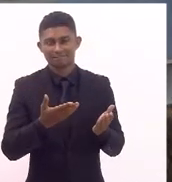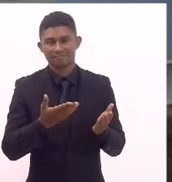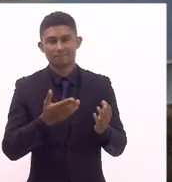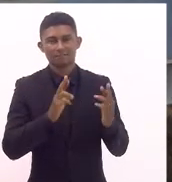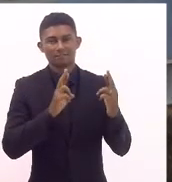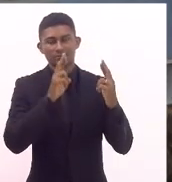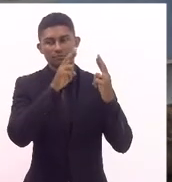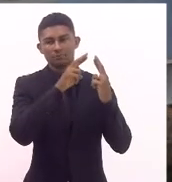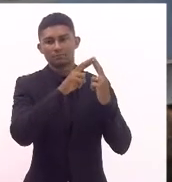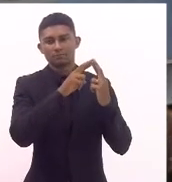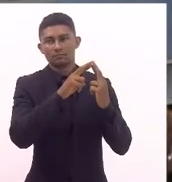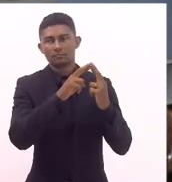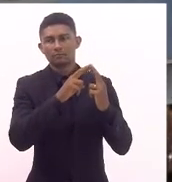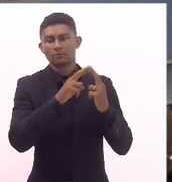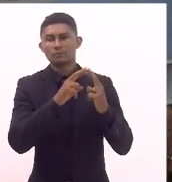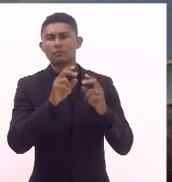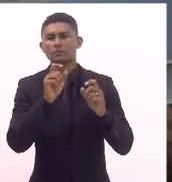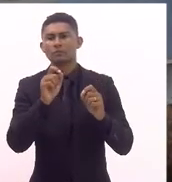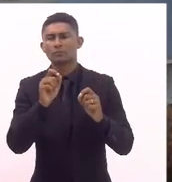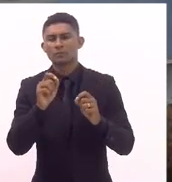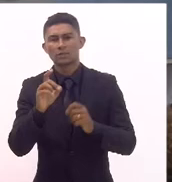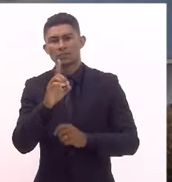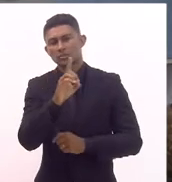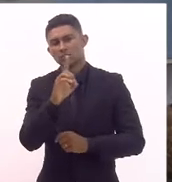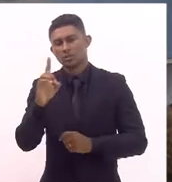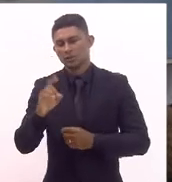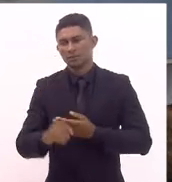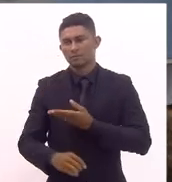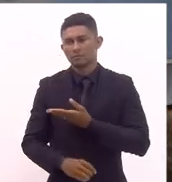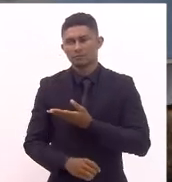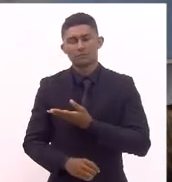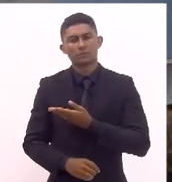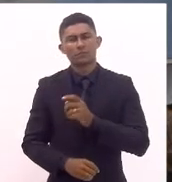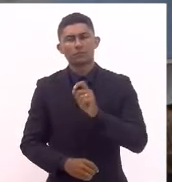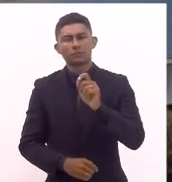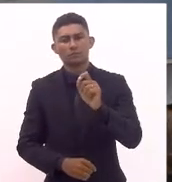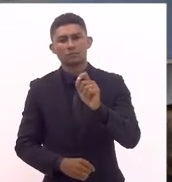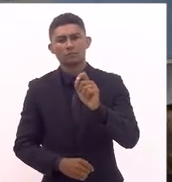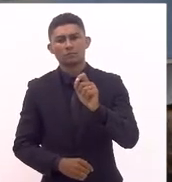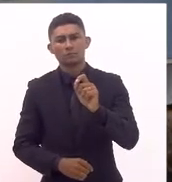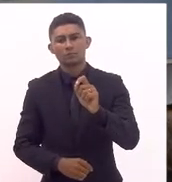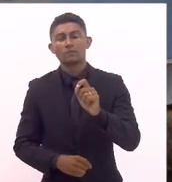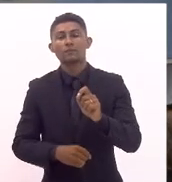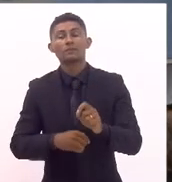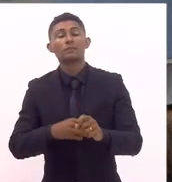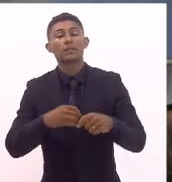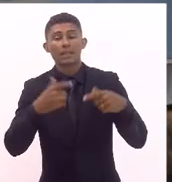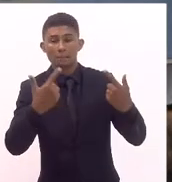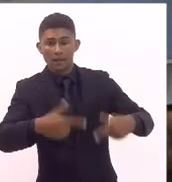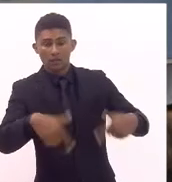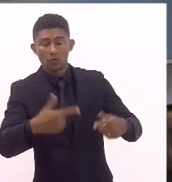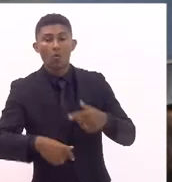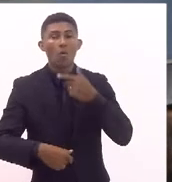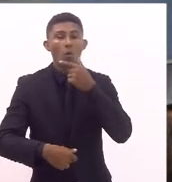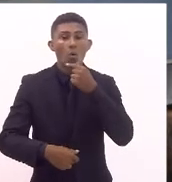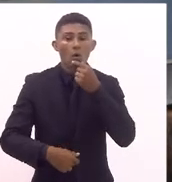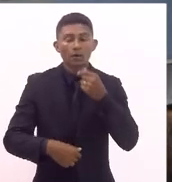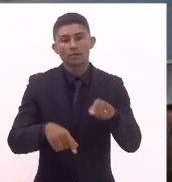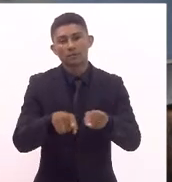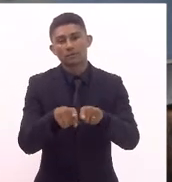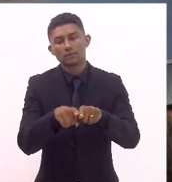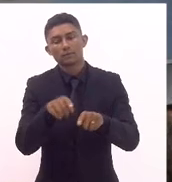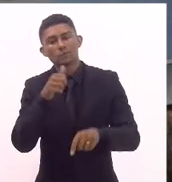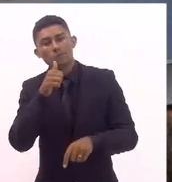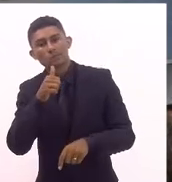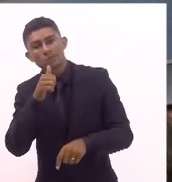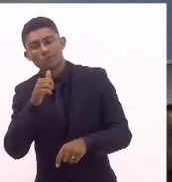referência esse totem ao meu lado direito e das trabalhador é isso eu ia falar